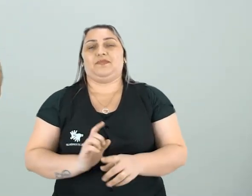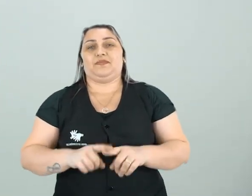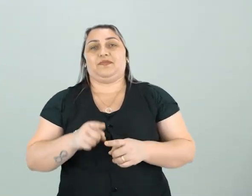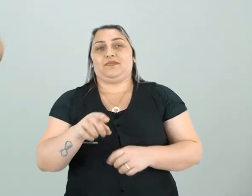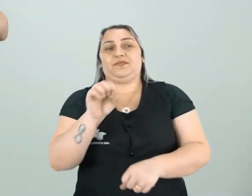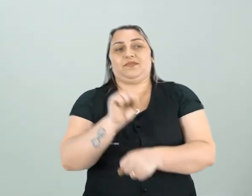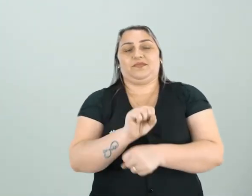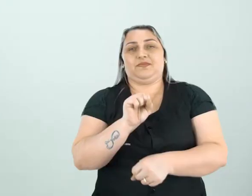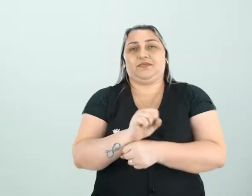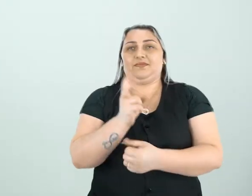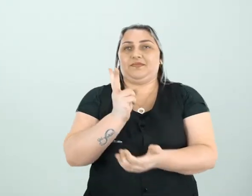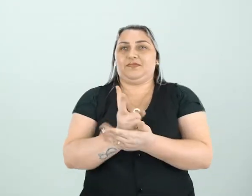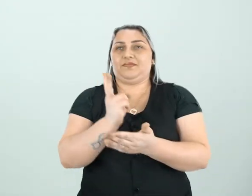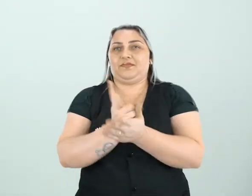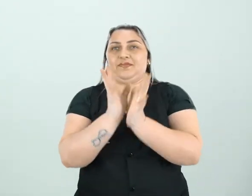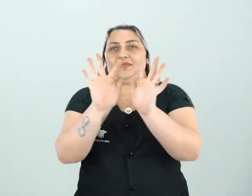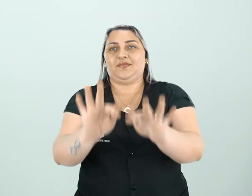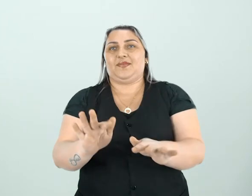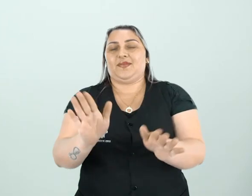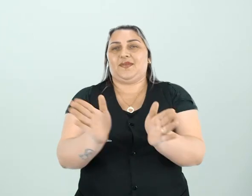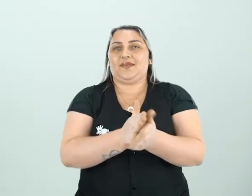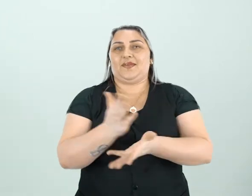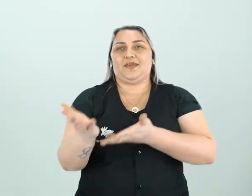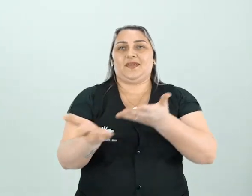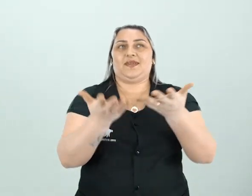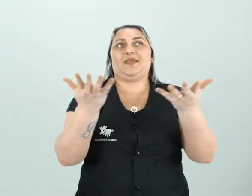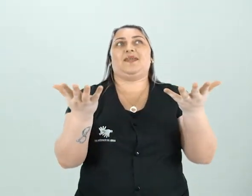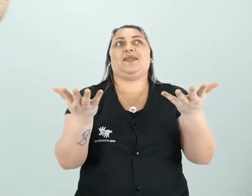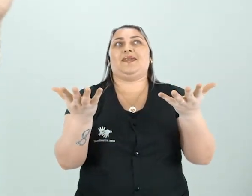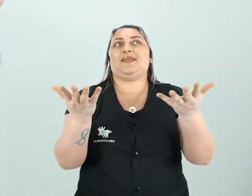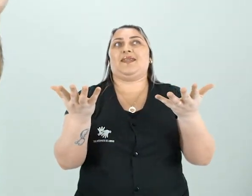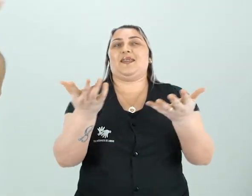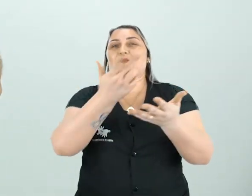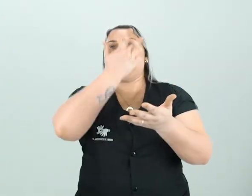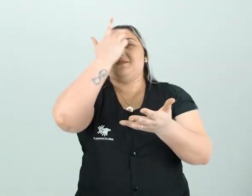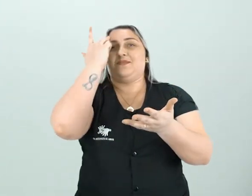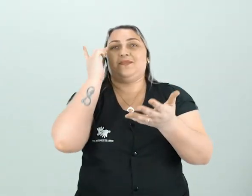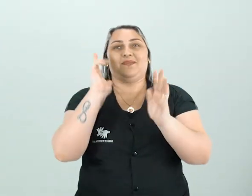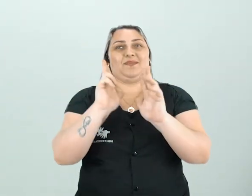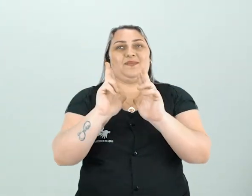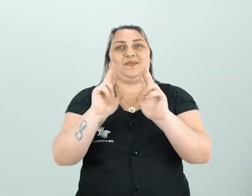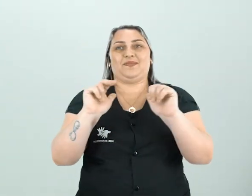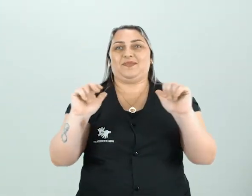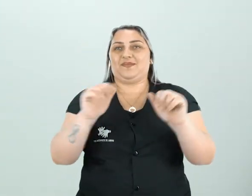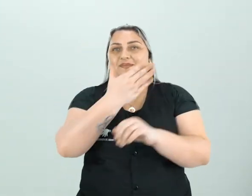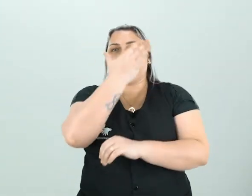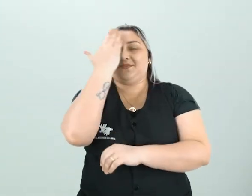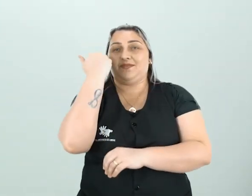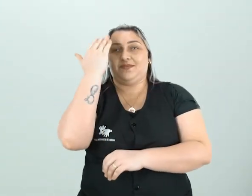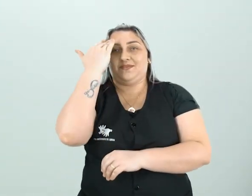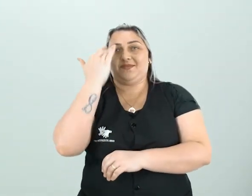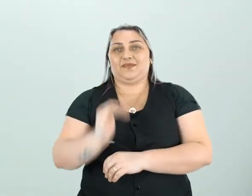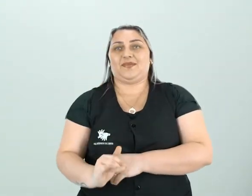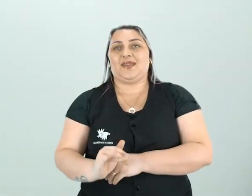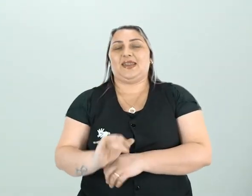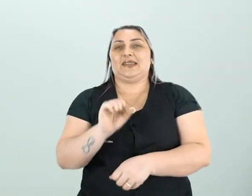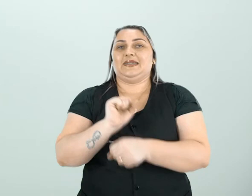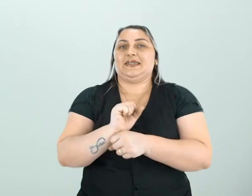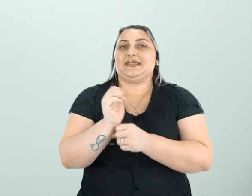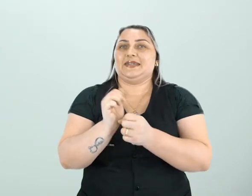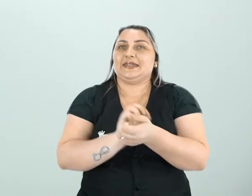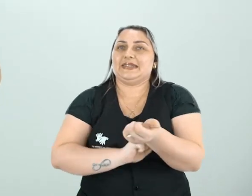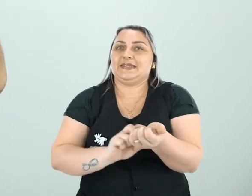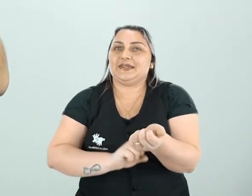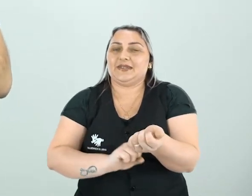espera um final surpreendente, um final que ninguém sabe, né? Um final que você vai ficar naquela